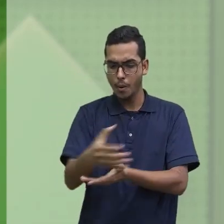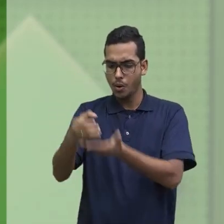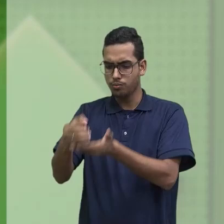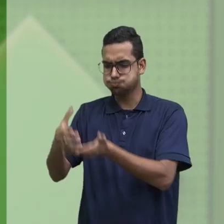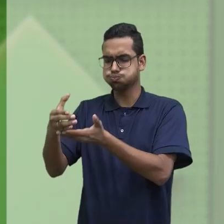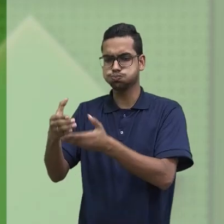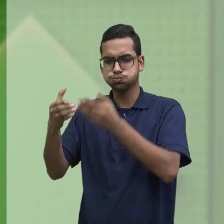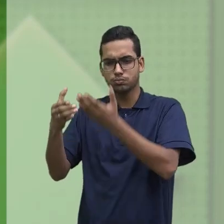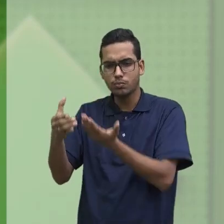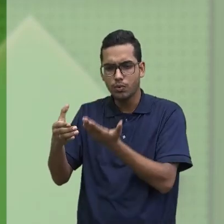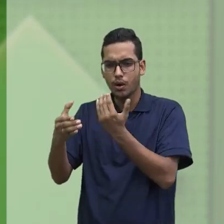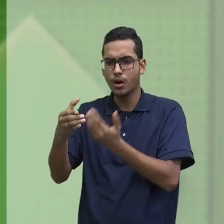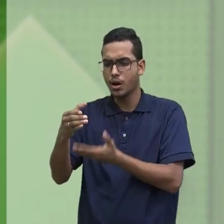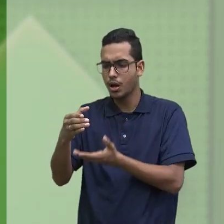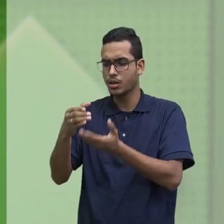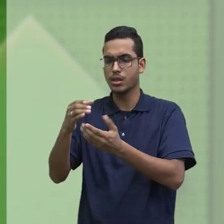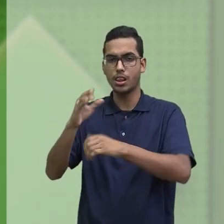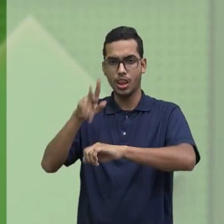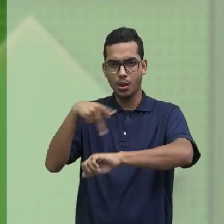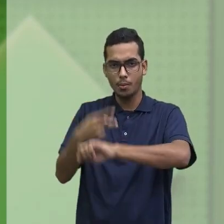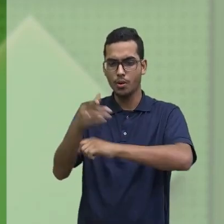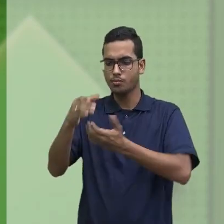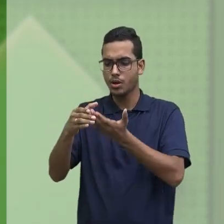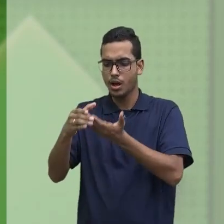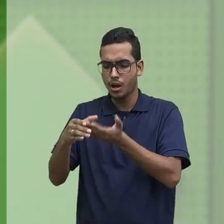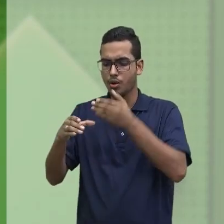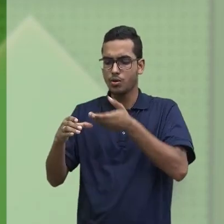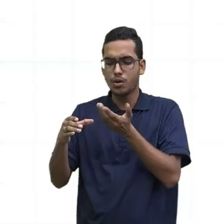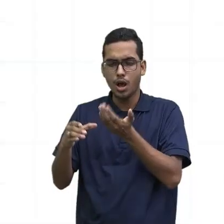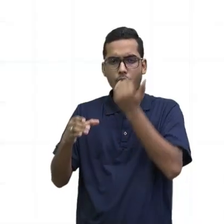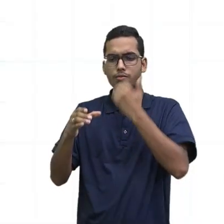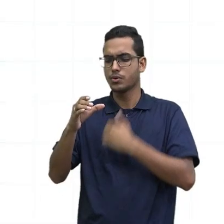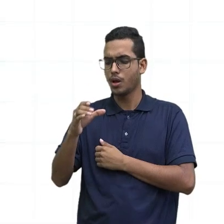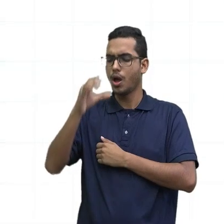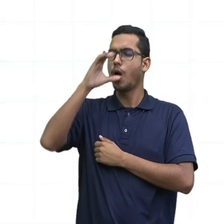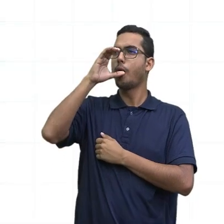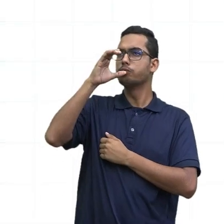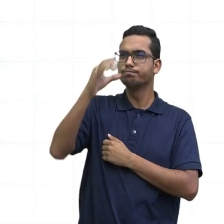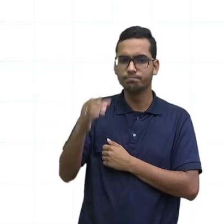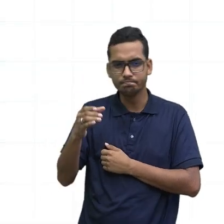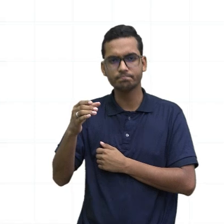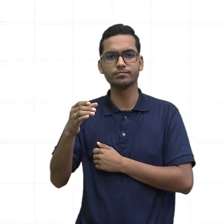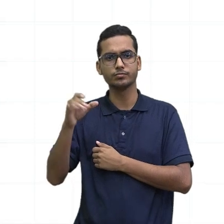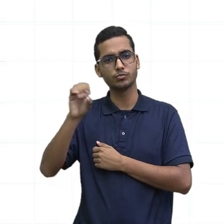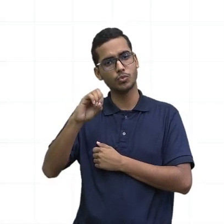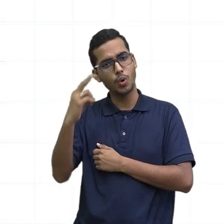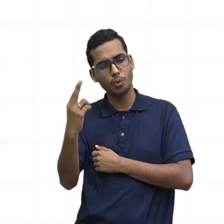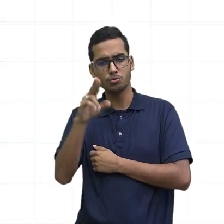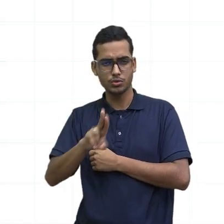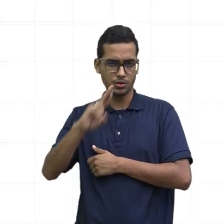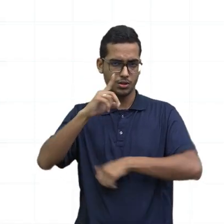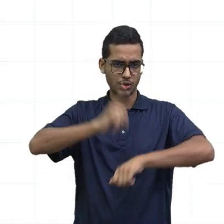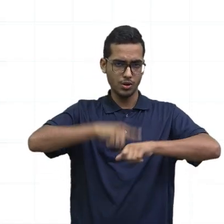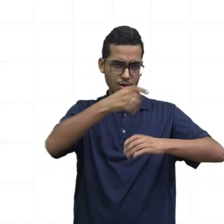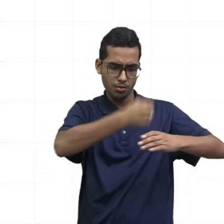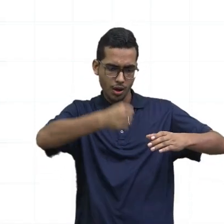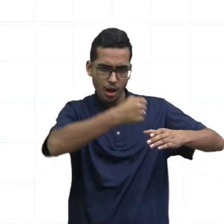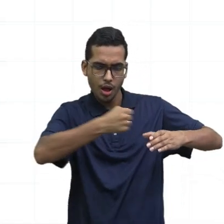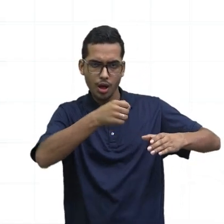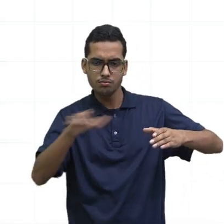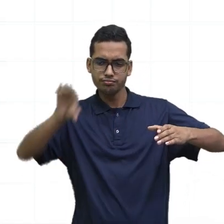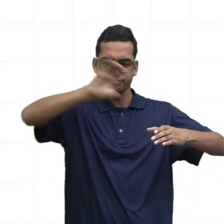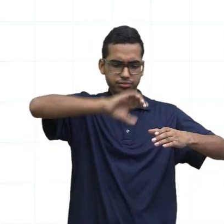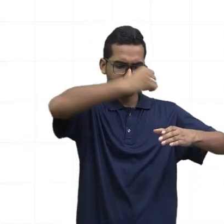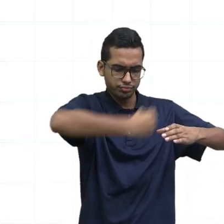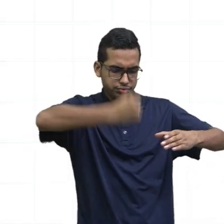até mesmo levar à morte. E para a gente continuar falando, felizmente, né, as inovações tecnológicas, elas se renovam a